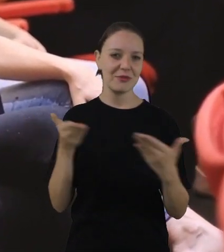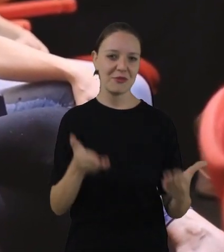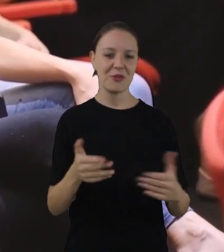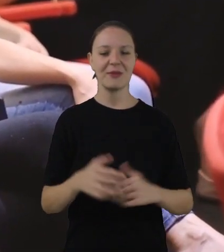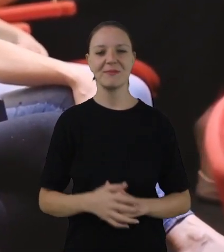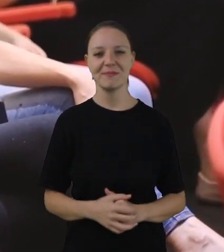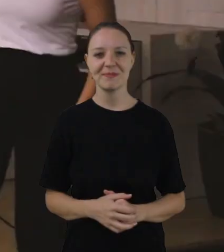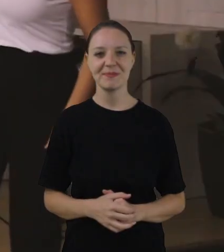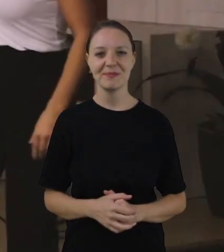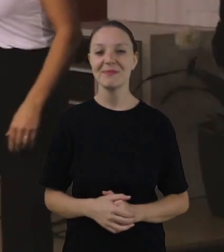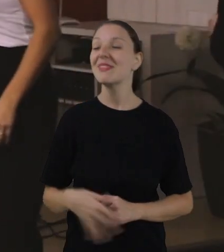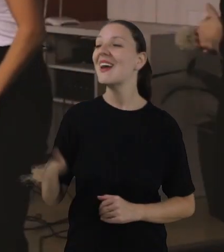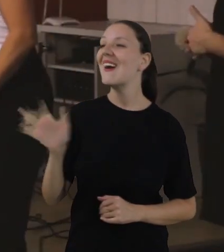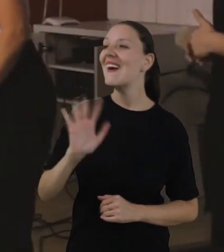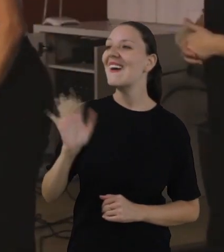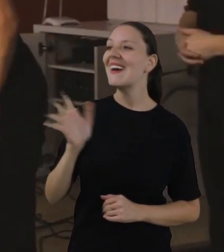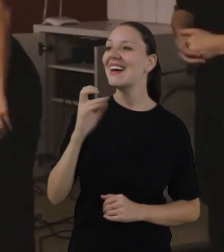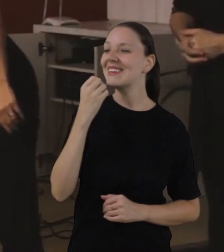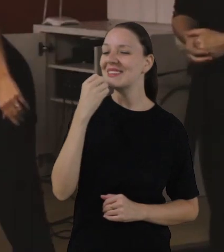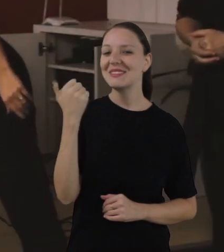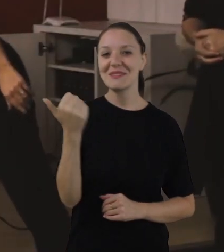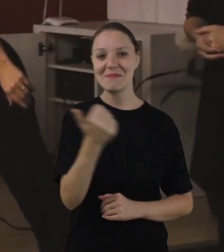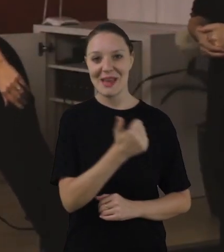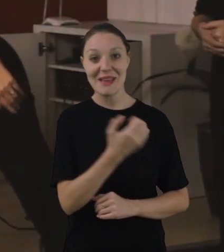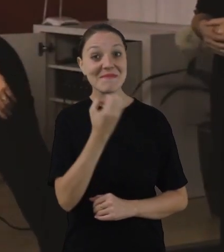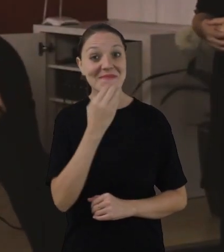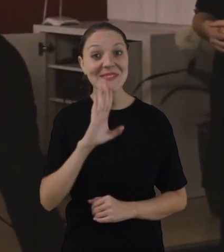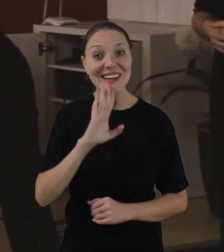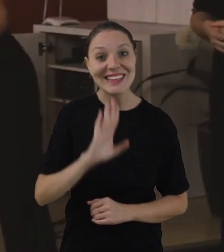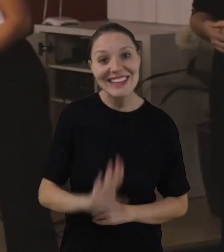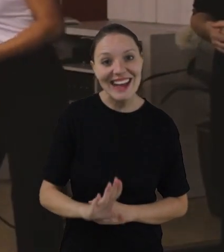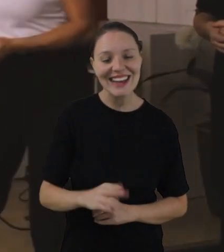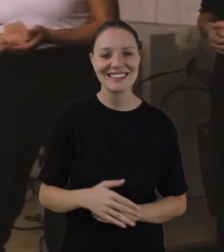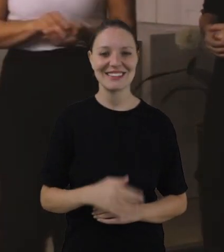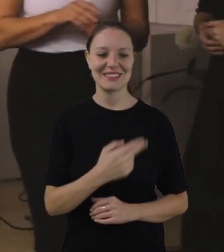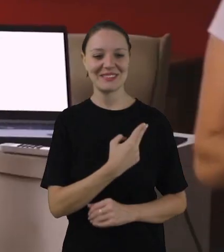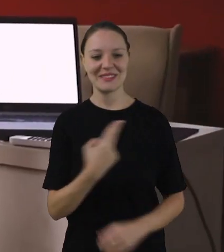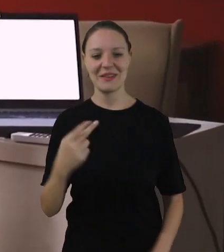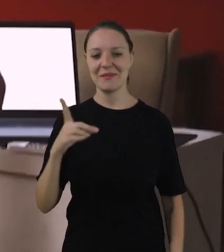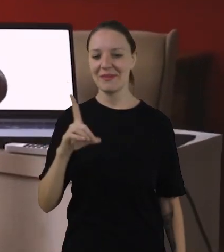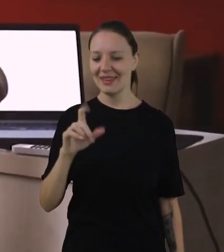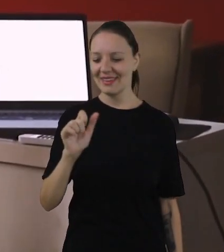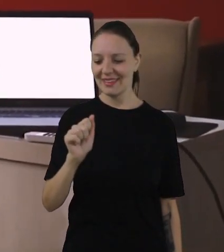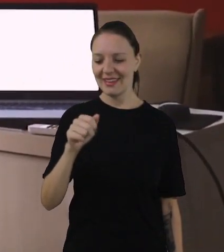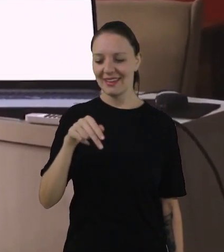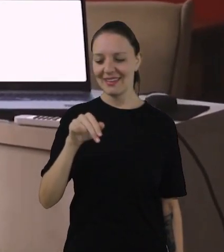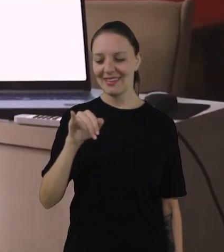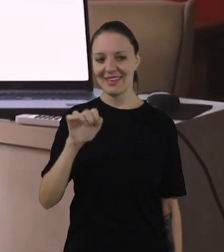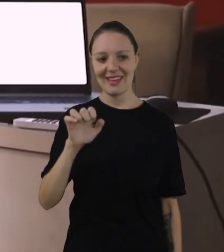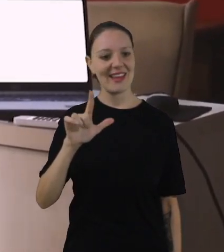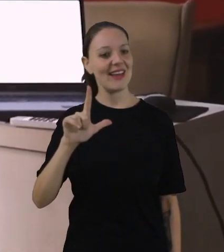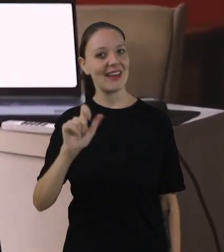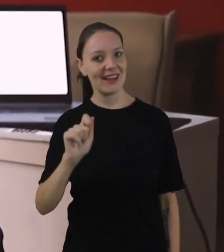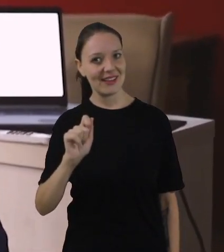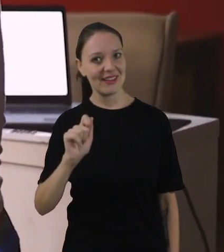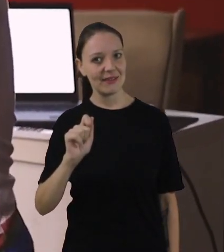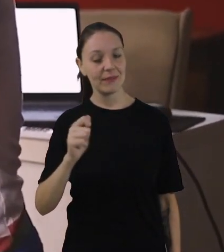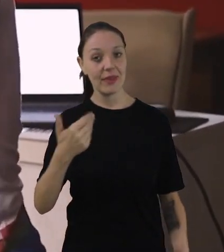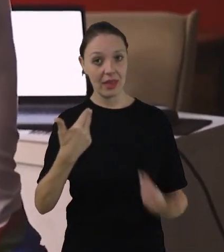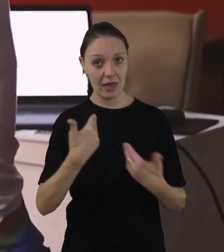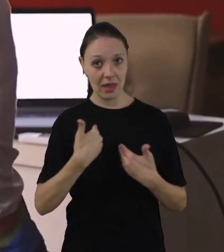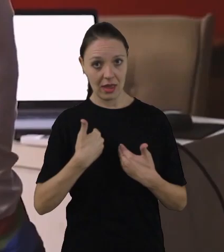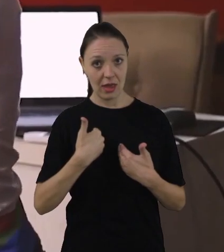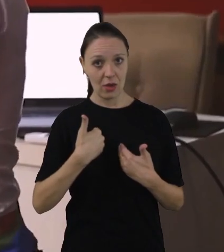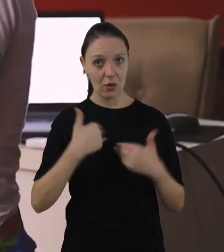Olá, pessoal, tudo bem? Boa tarde para vocês. O meu nome é Daniela. Eu não sou daqui